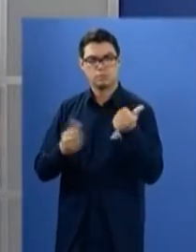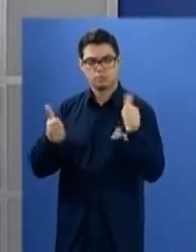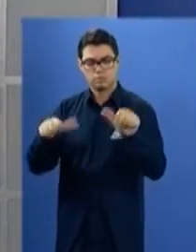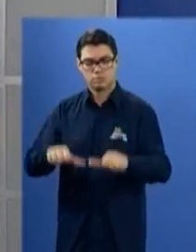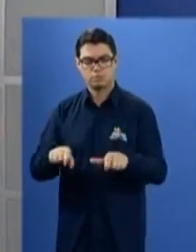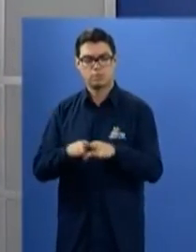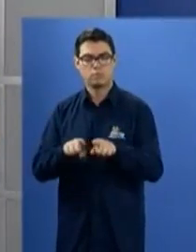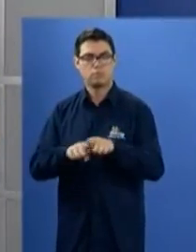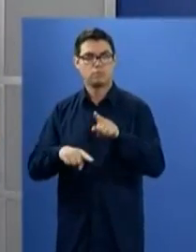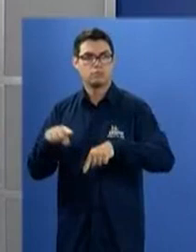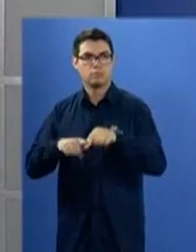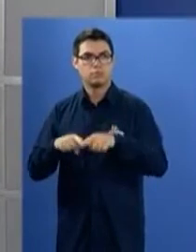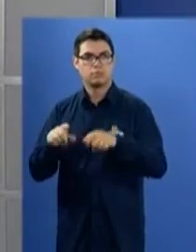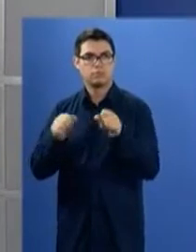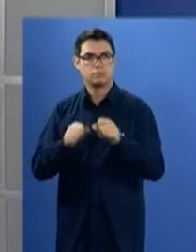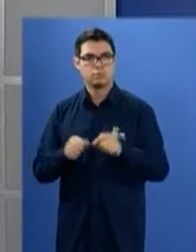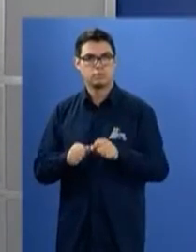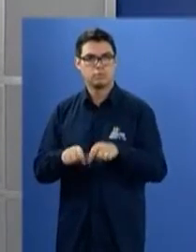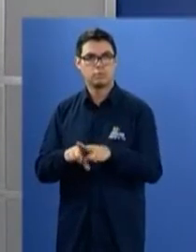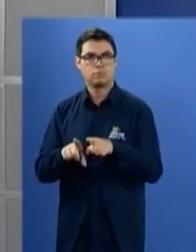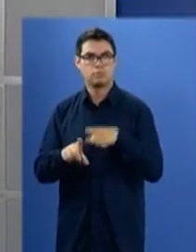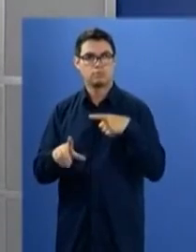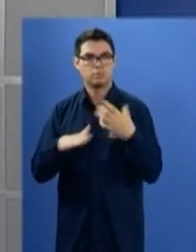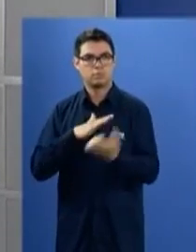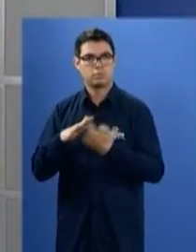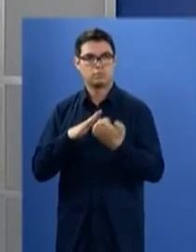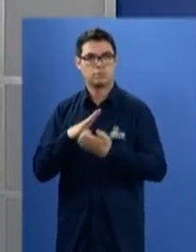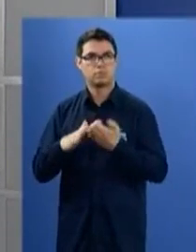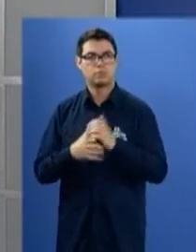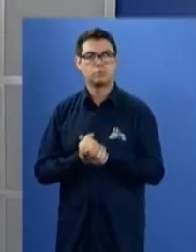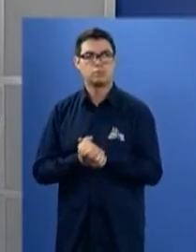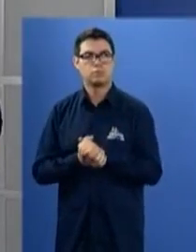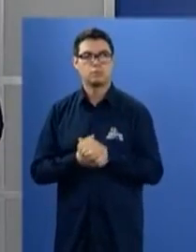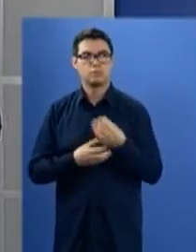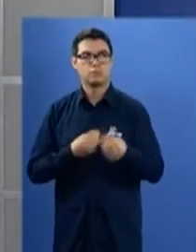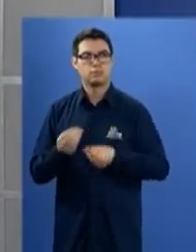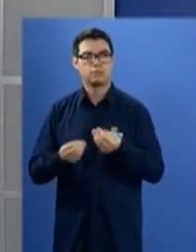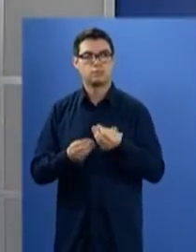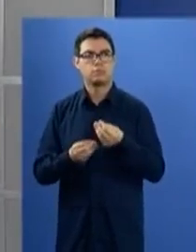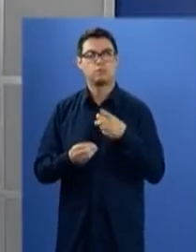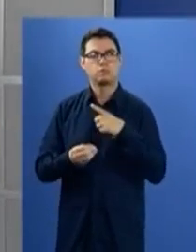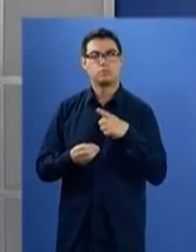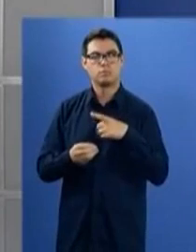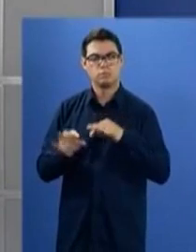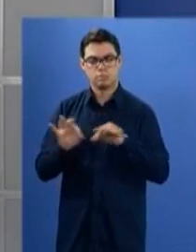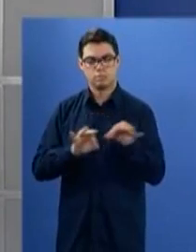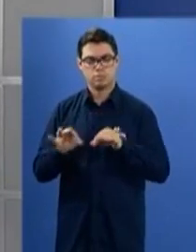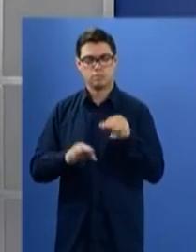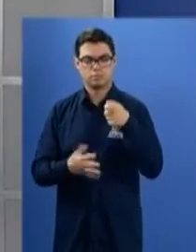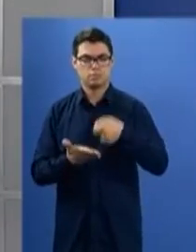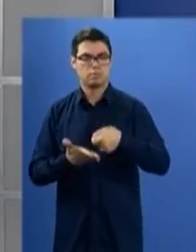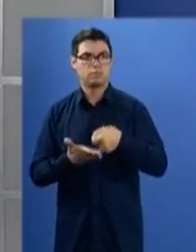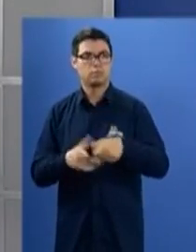utilização desses recursos produtivos disponíveis em uma empresa. A forma como eles serão utilizados é